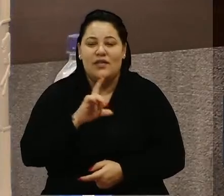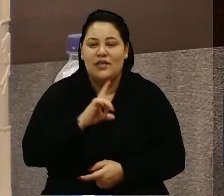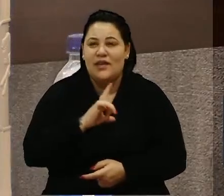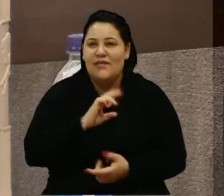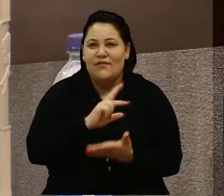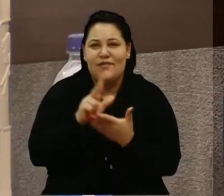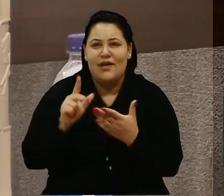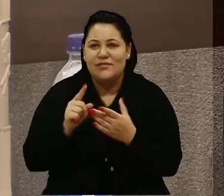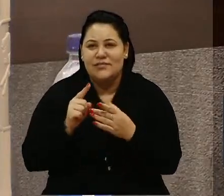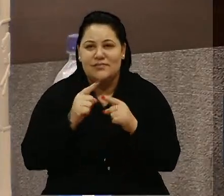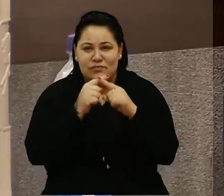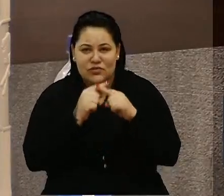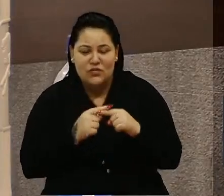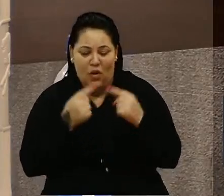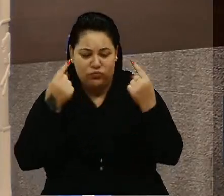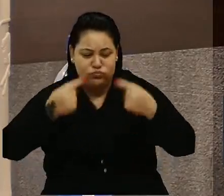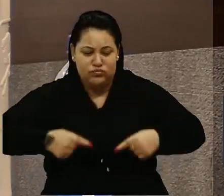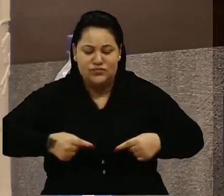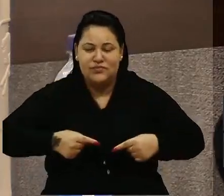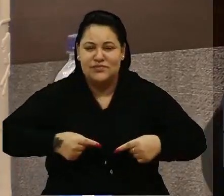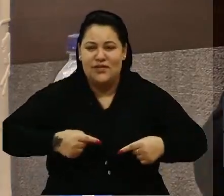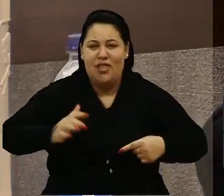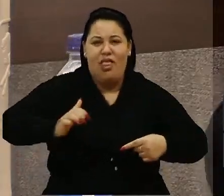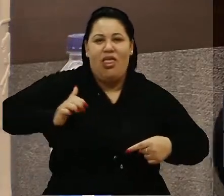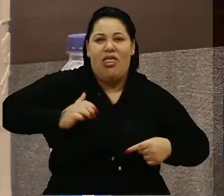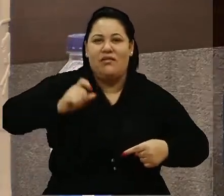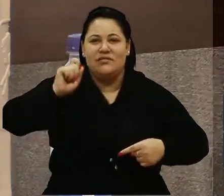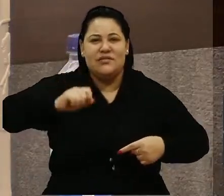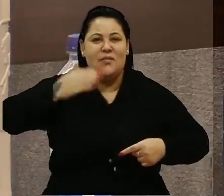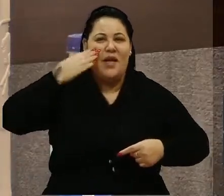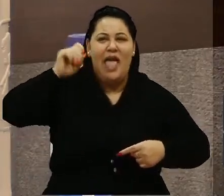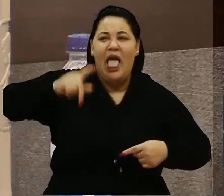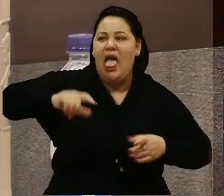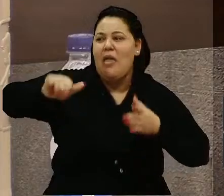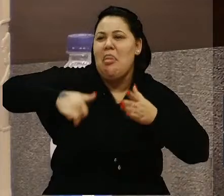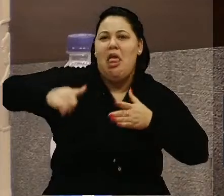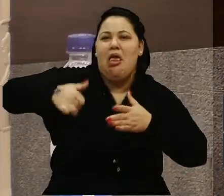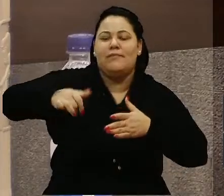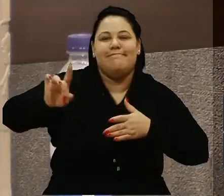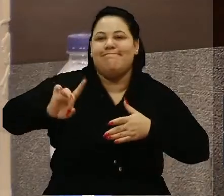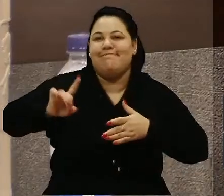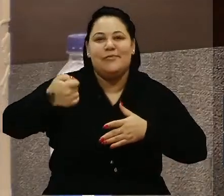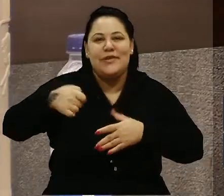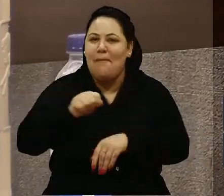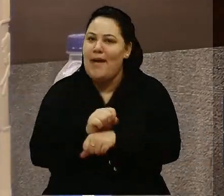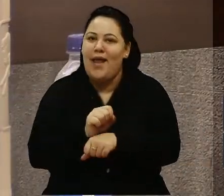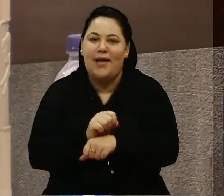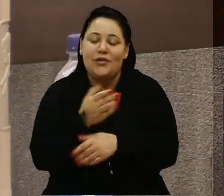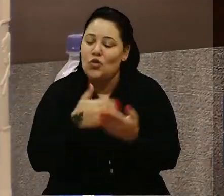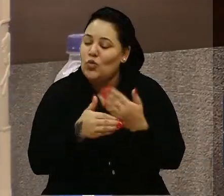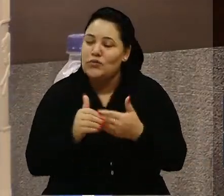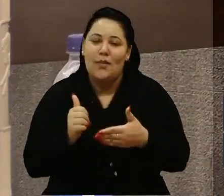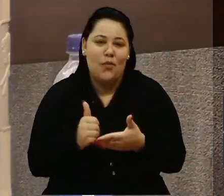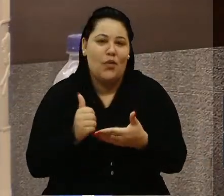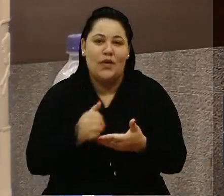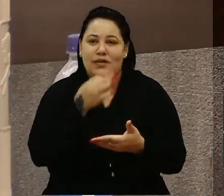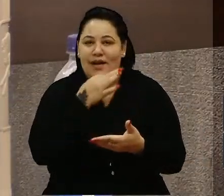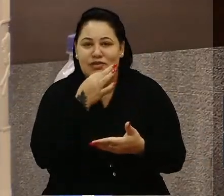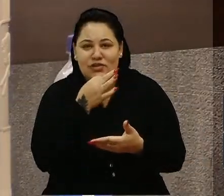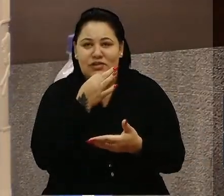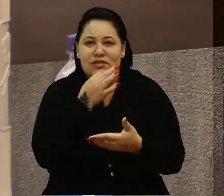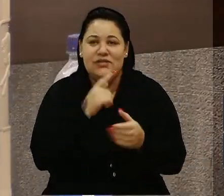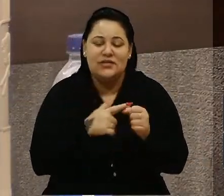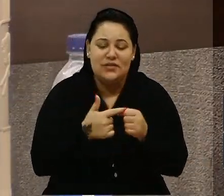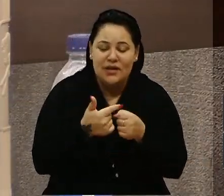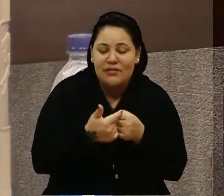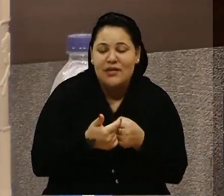egos, né? A gente tem que parar com isso. Está todo mundo trabalhando em prol da cidade, em prol das pessoas, e a gente tem que parar com isso, e eu